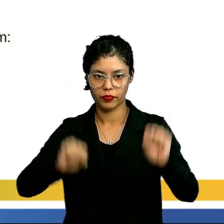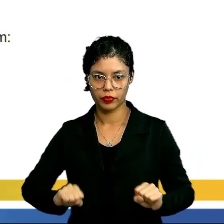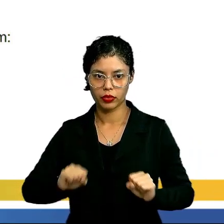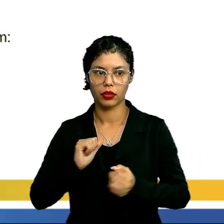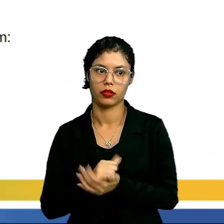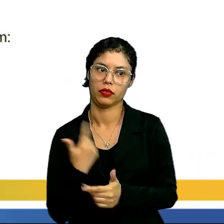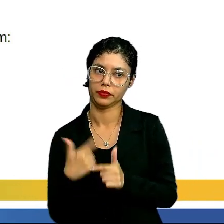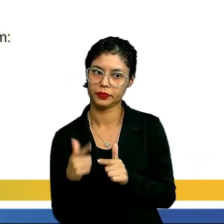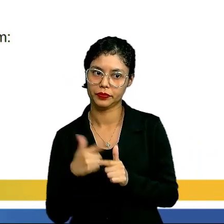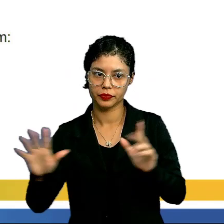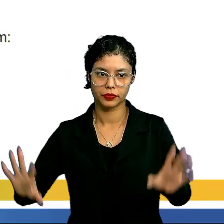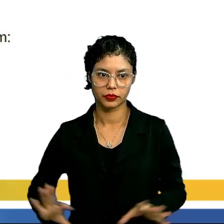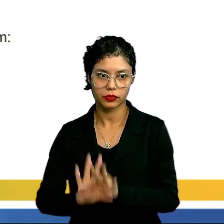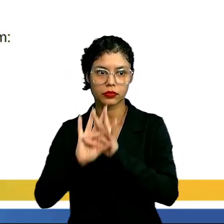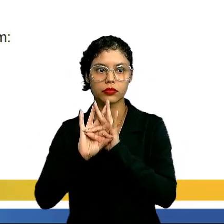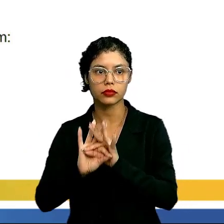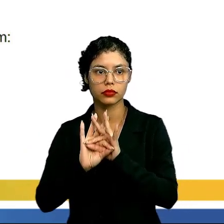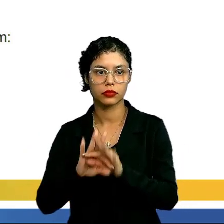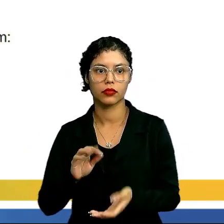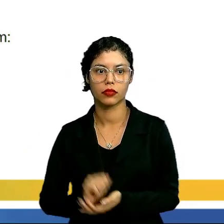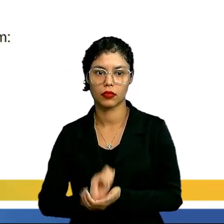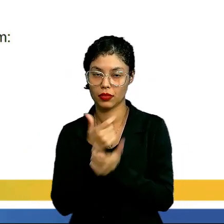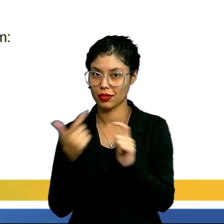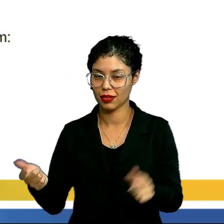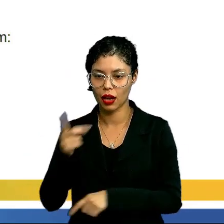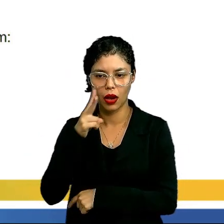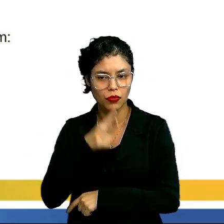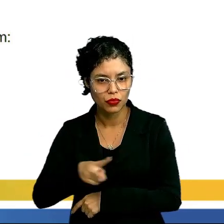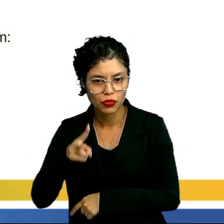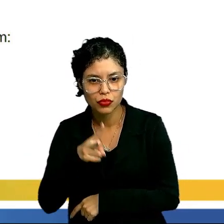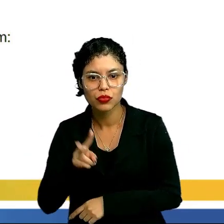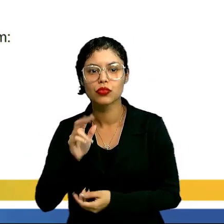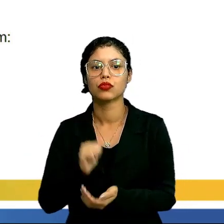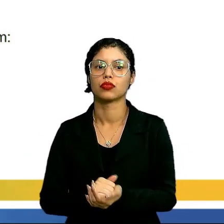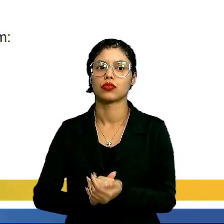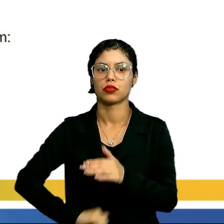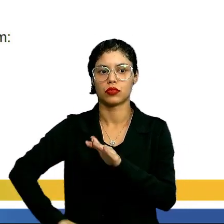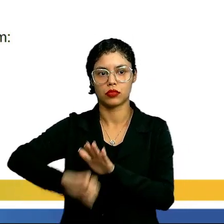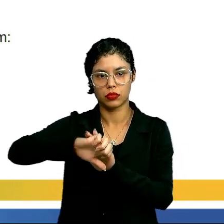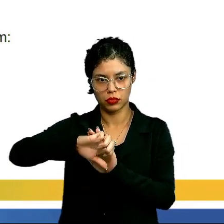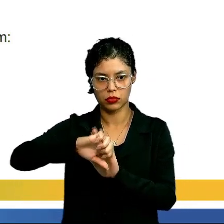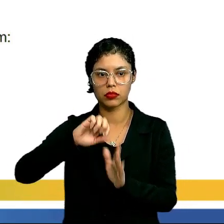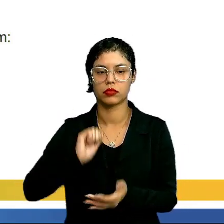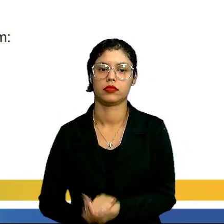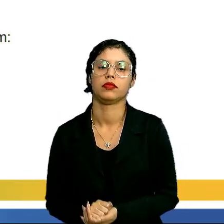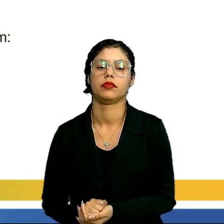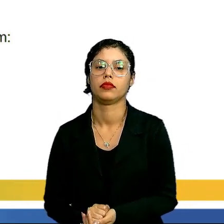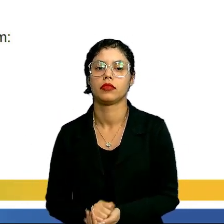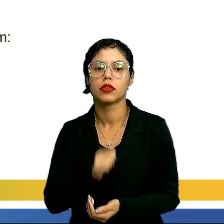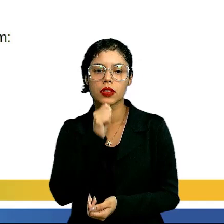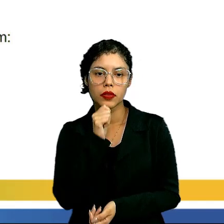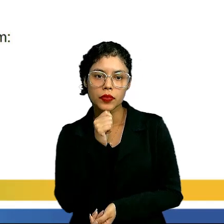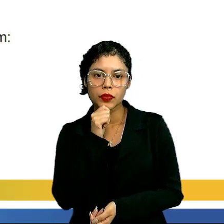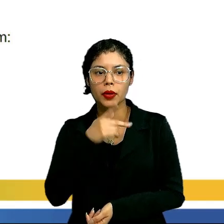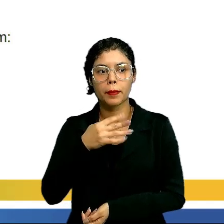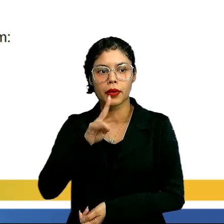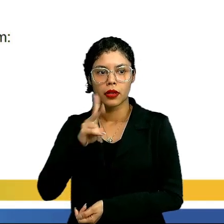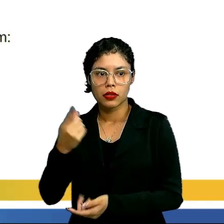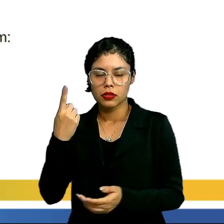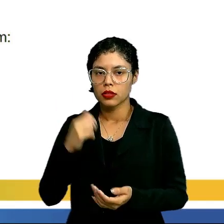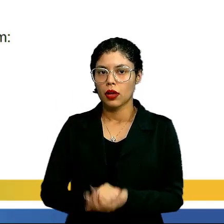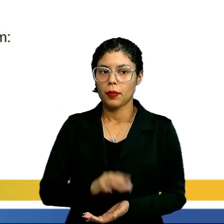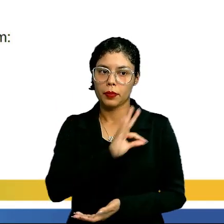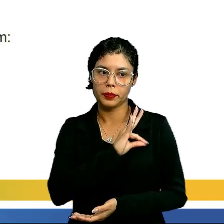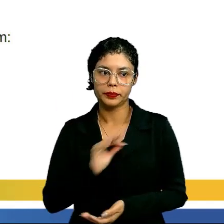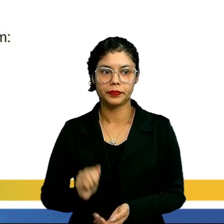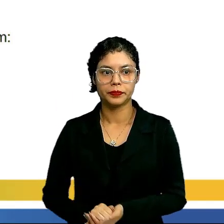do sistema, problemas relacionados à eficiência da investigação criminal e das perícias